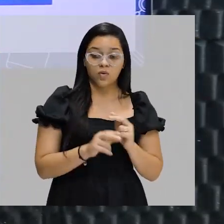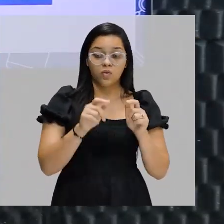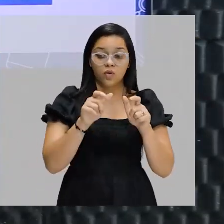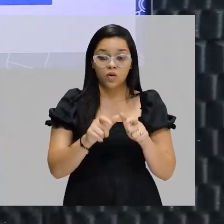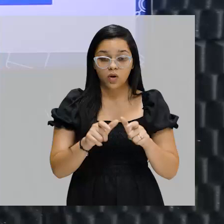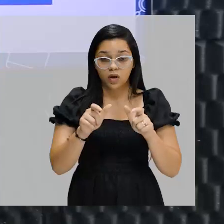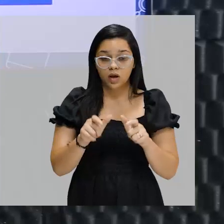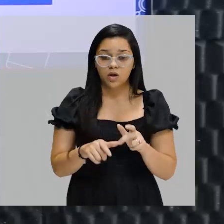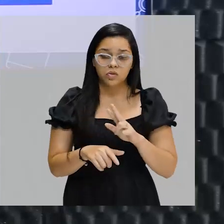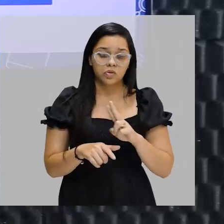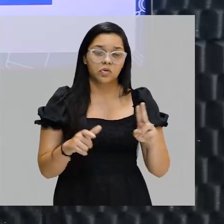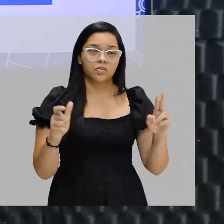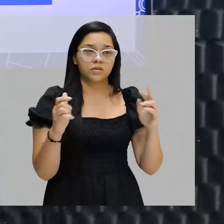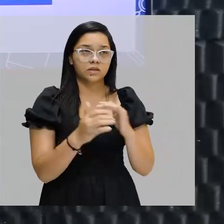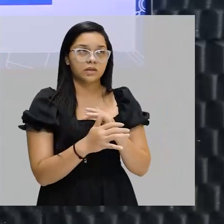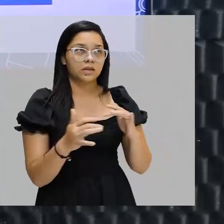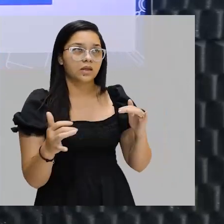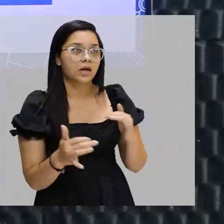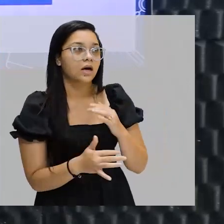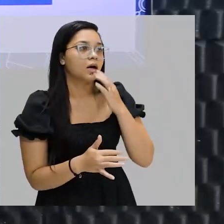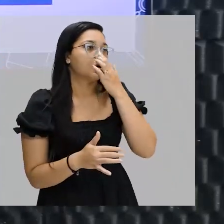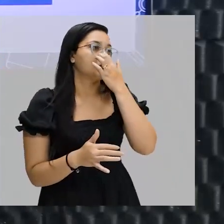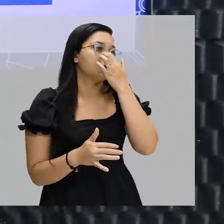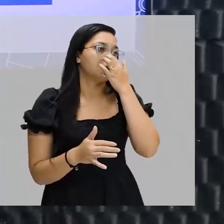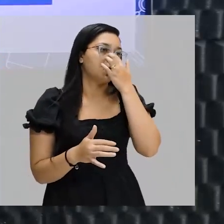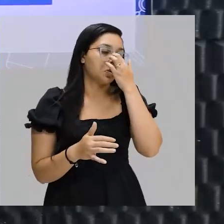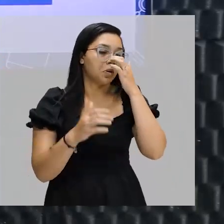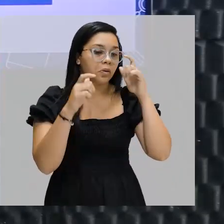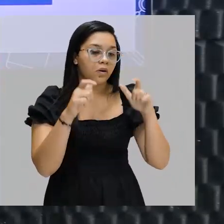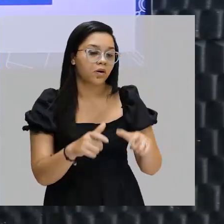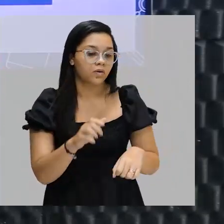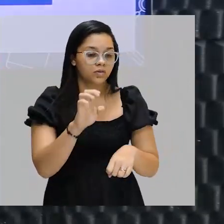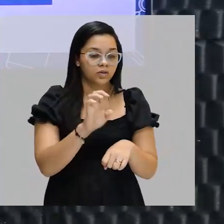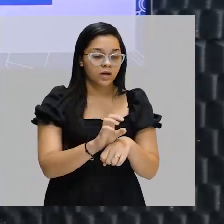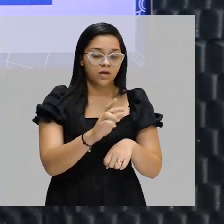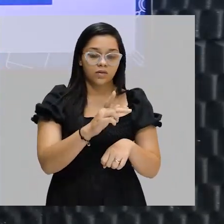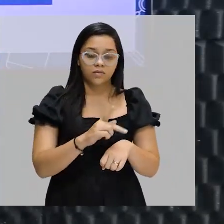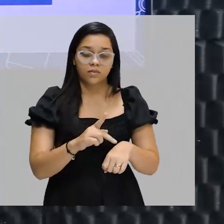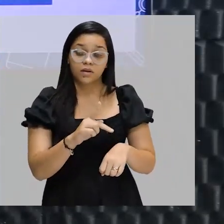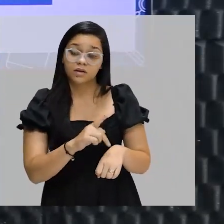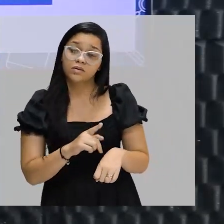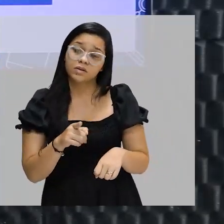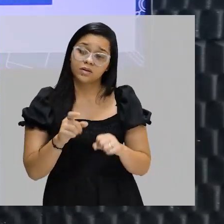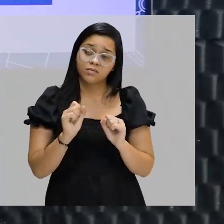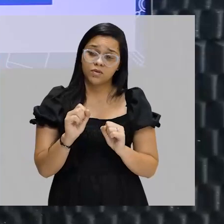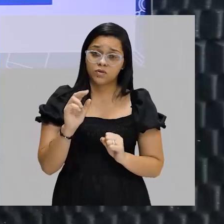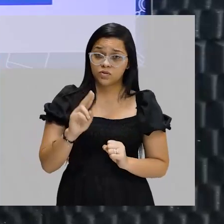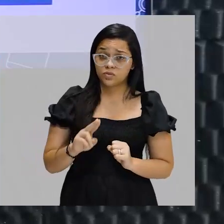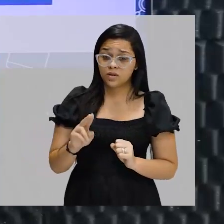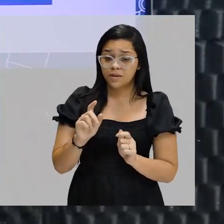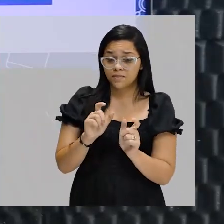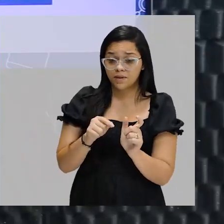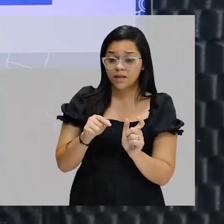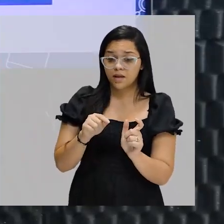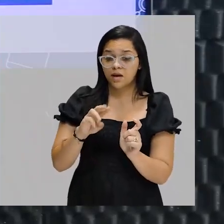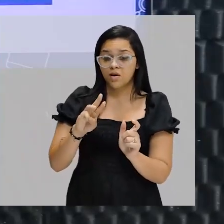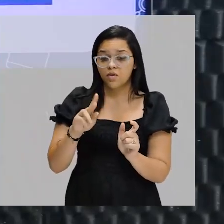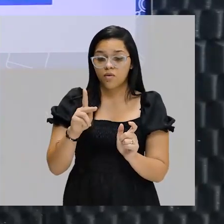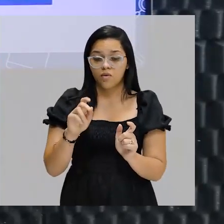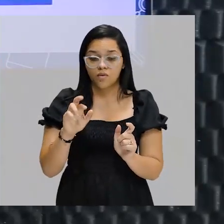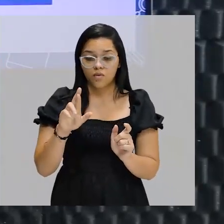lugar. Nome de cidade, uma localização, um estado, um país, são termos que você pode utilizar a palavrinha